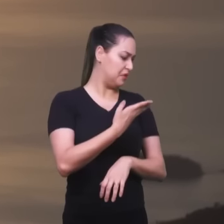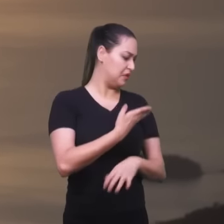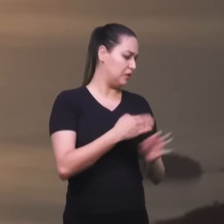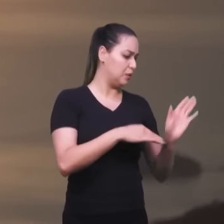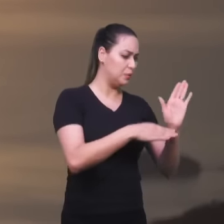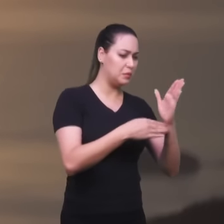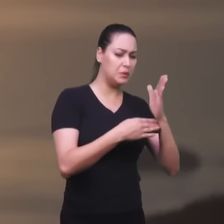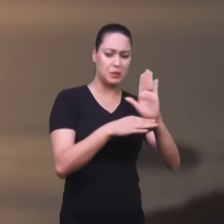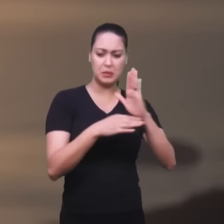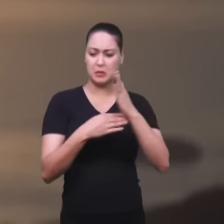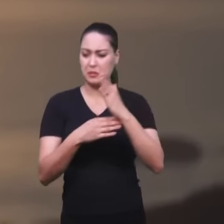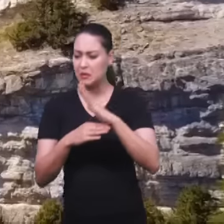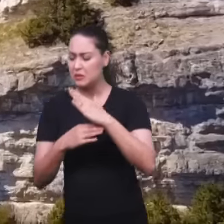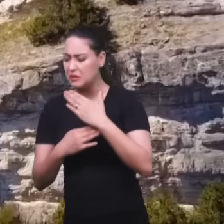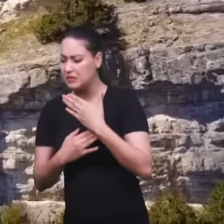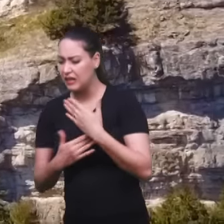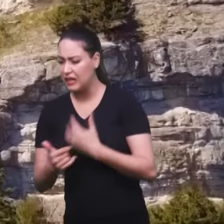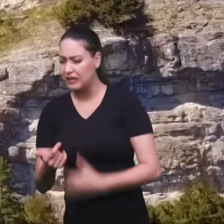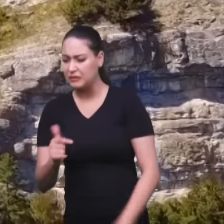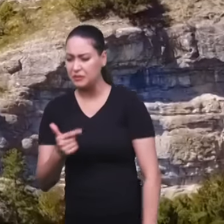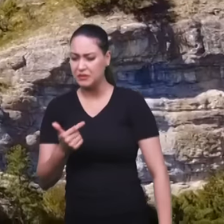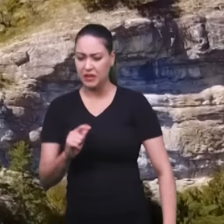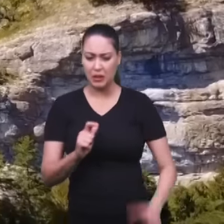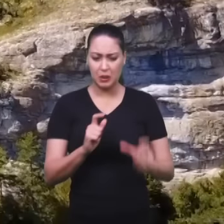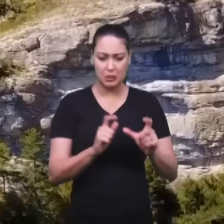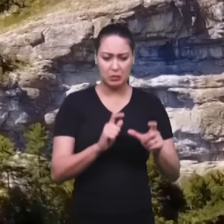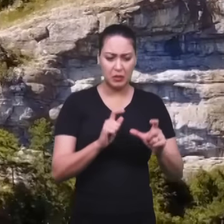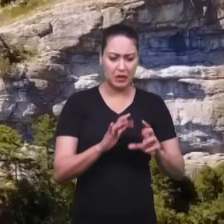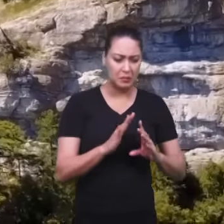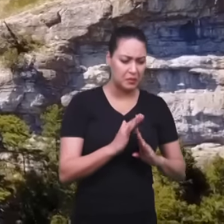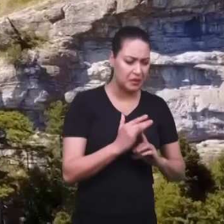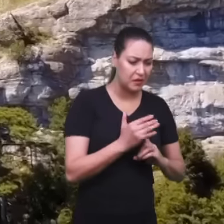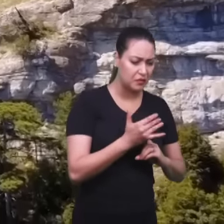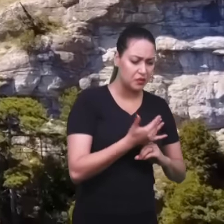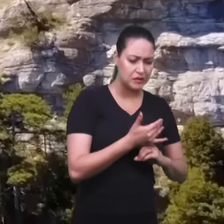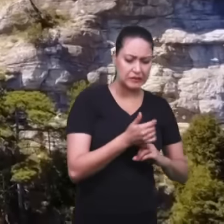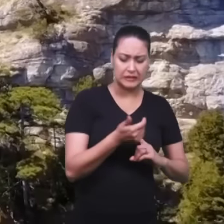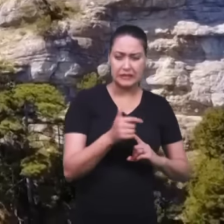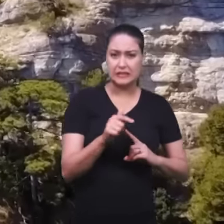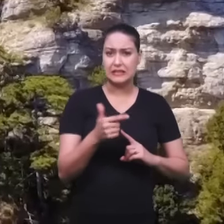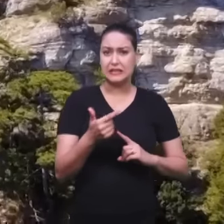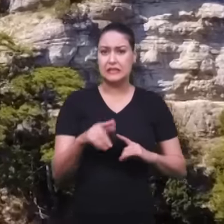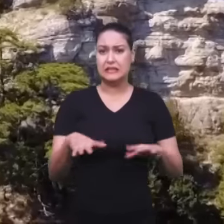conheça, não há lugar onde me